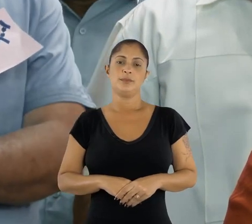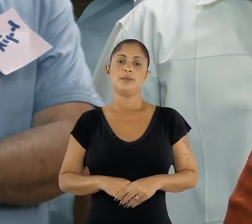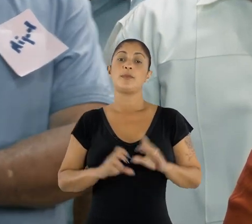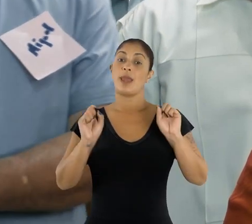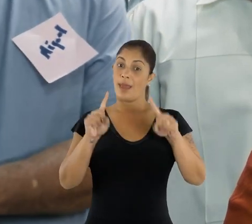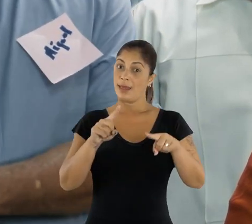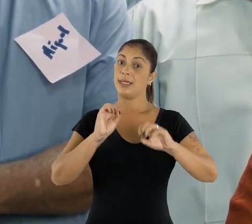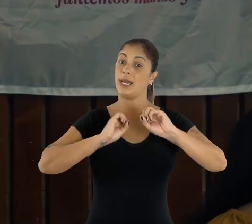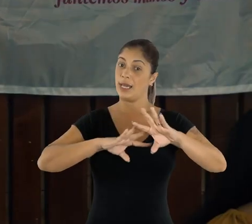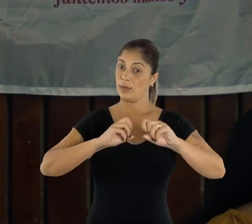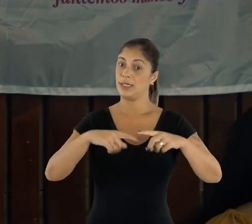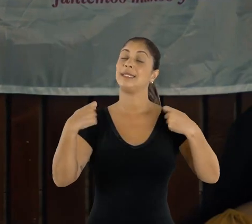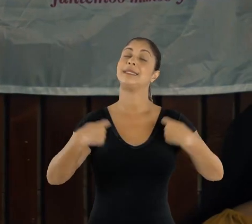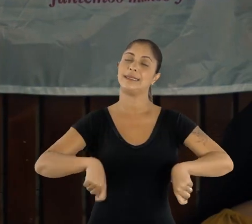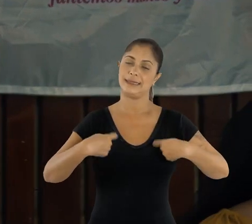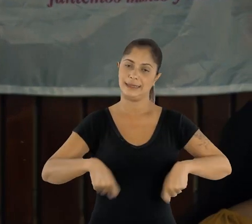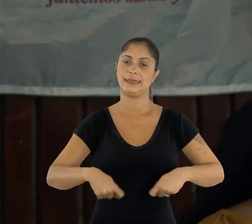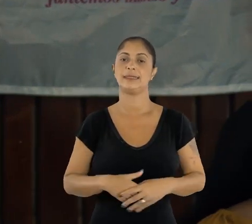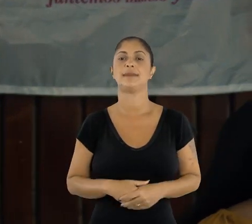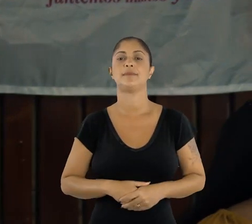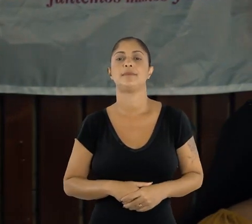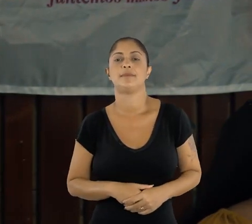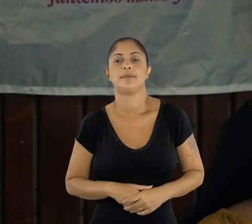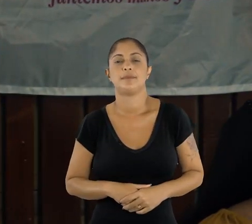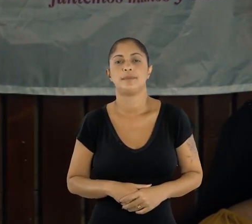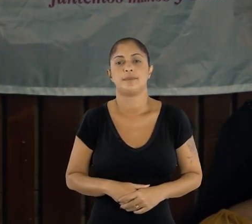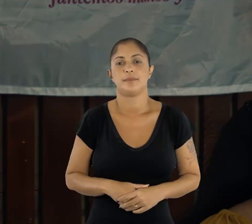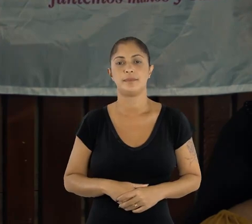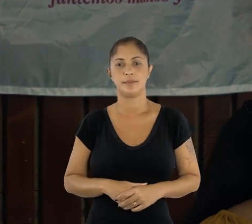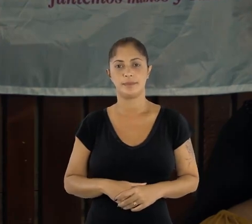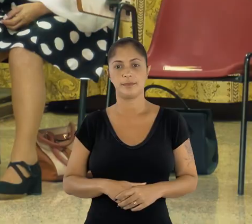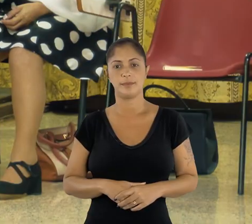é a educação política de que necessitamos.